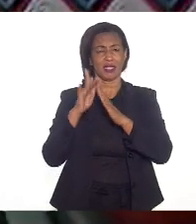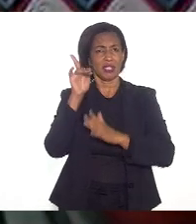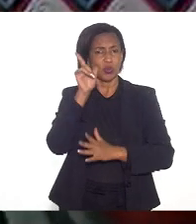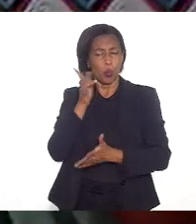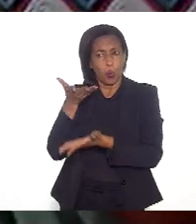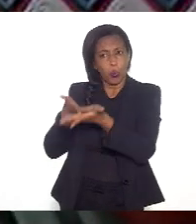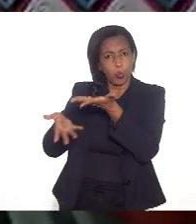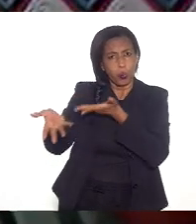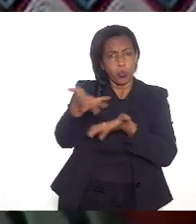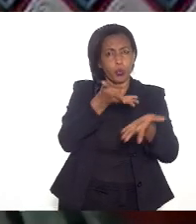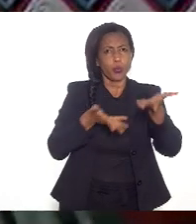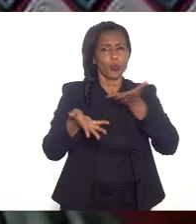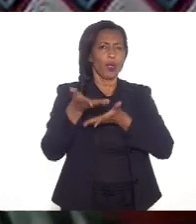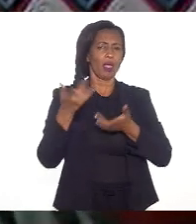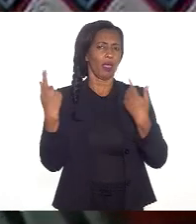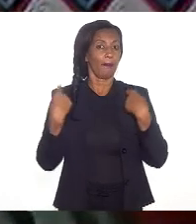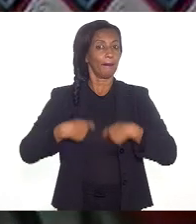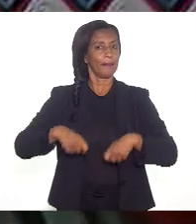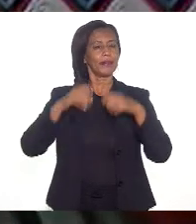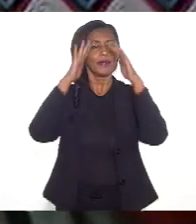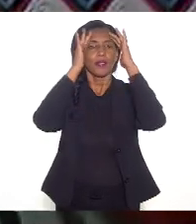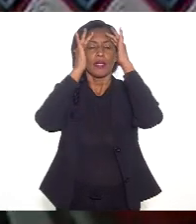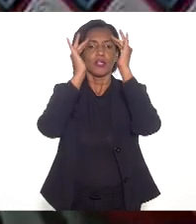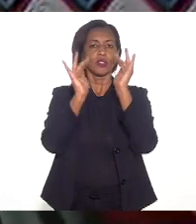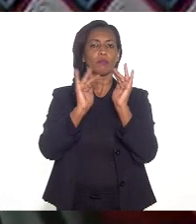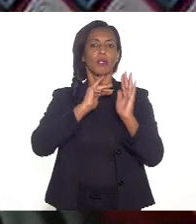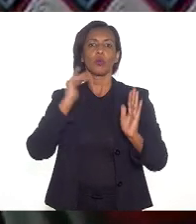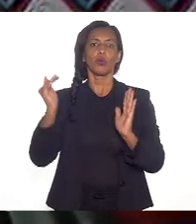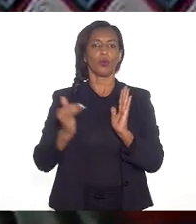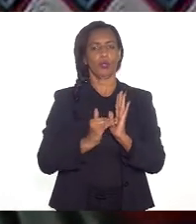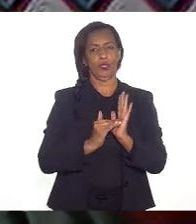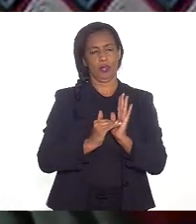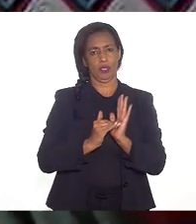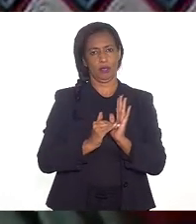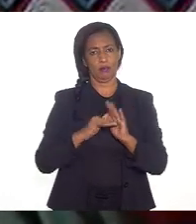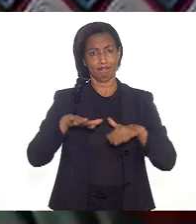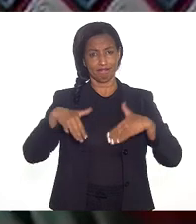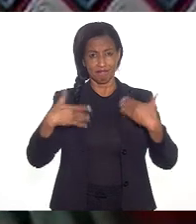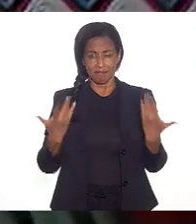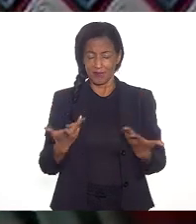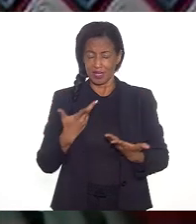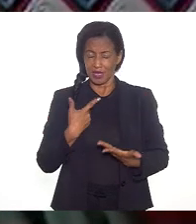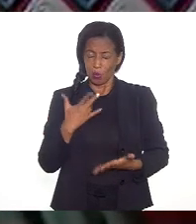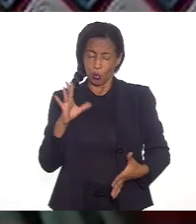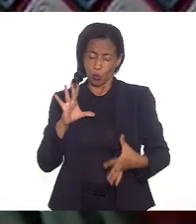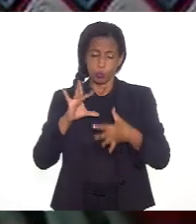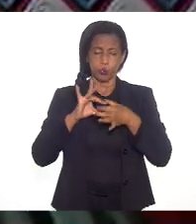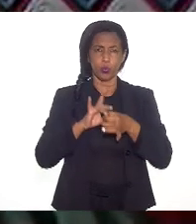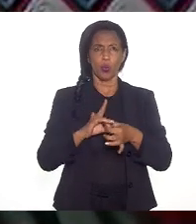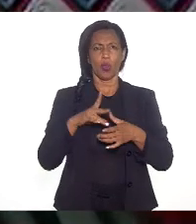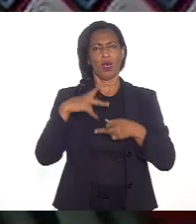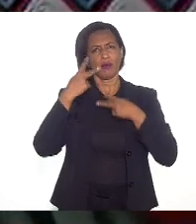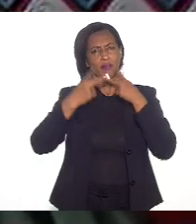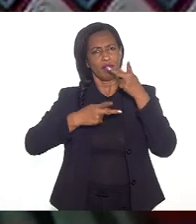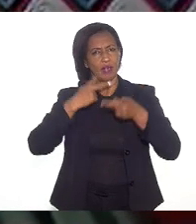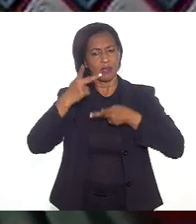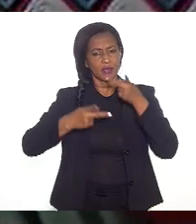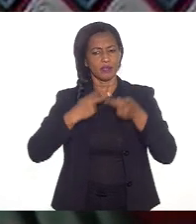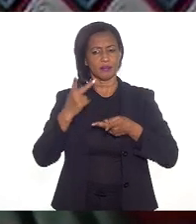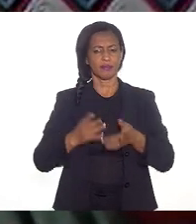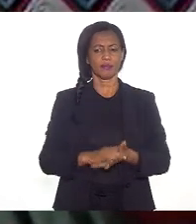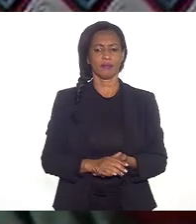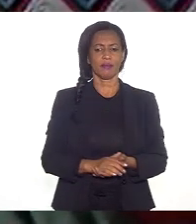sociais. E é preciso que a gente respeite todas elas. Então, eu faço muito coro com a fala de Vossa Excelência